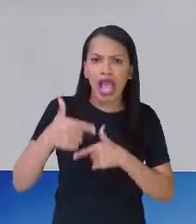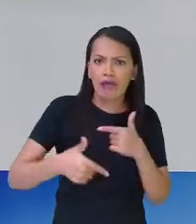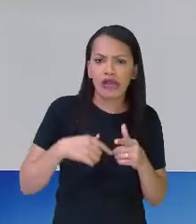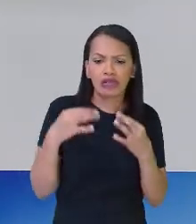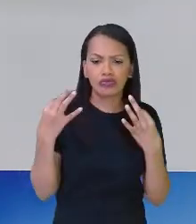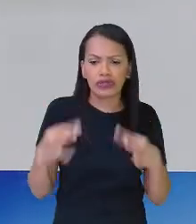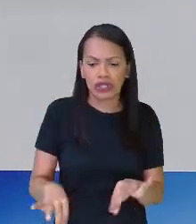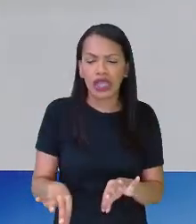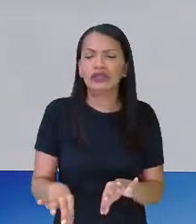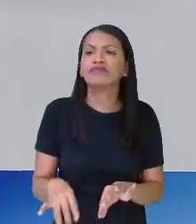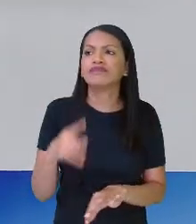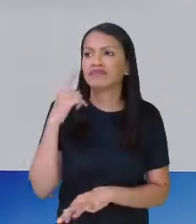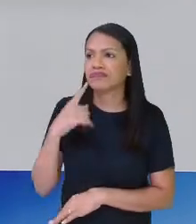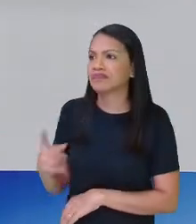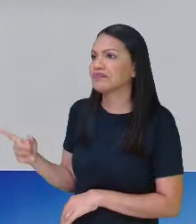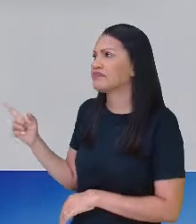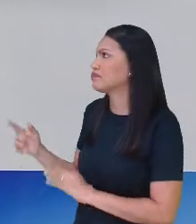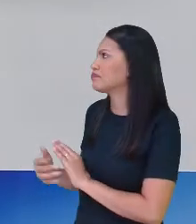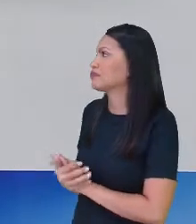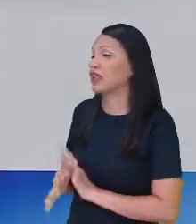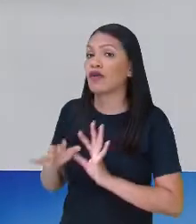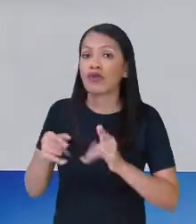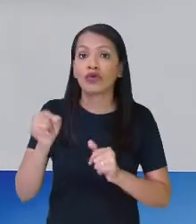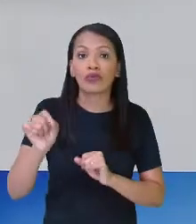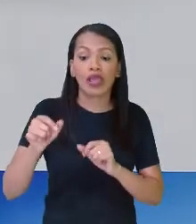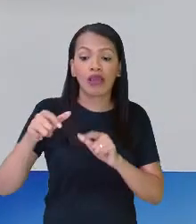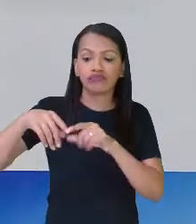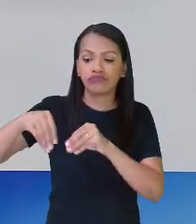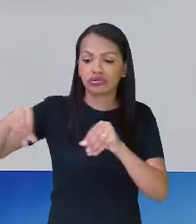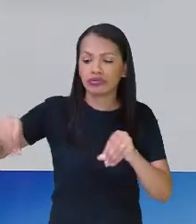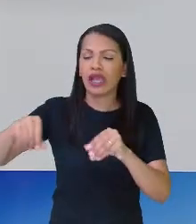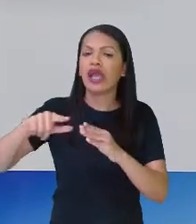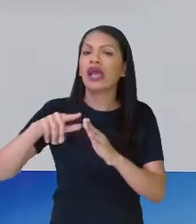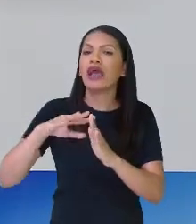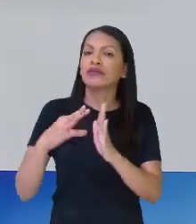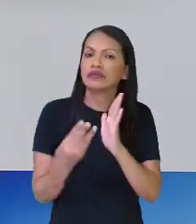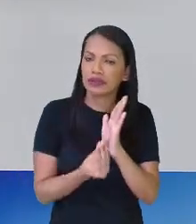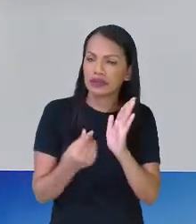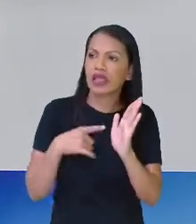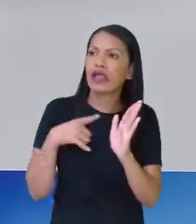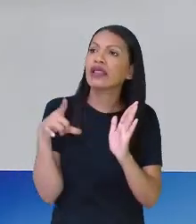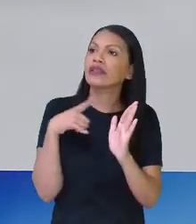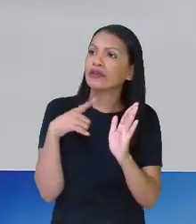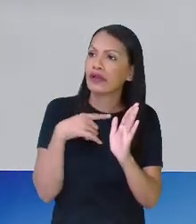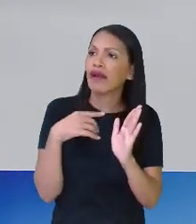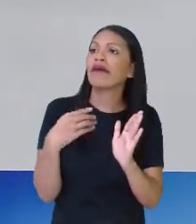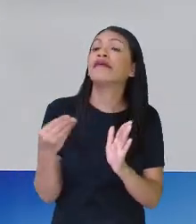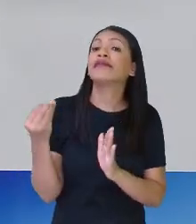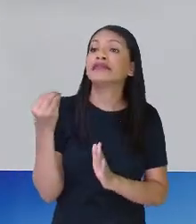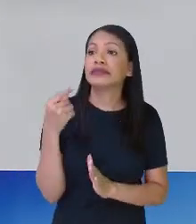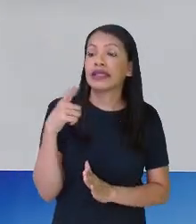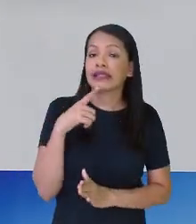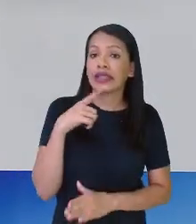são terras quilombolas que existem. Então, está uma luta muito grande aí. Ó. E existe